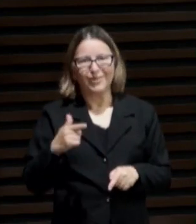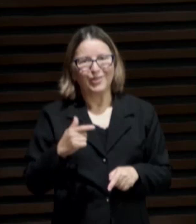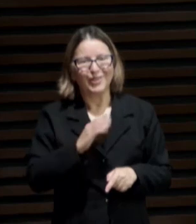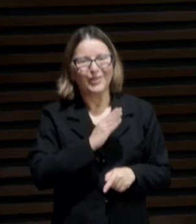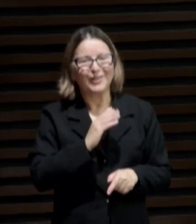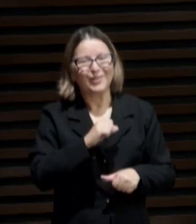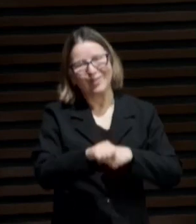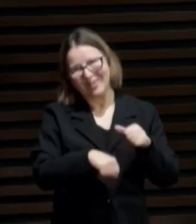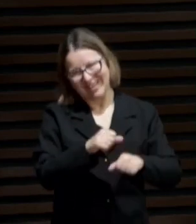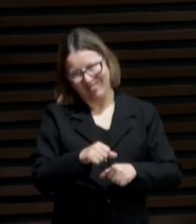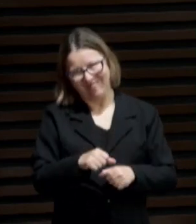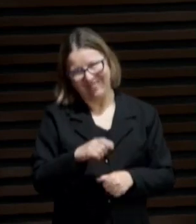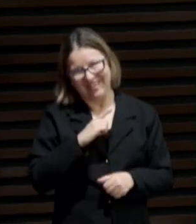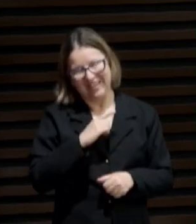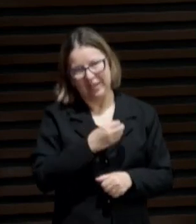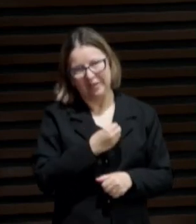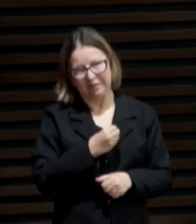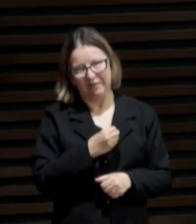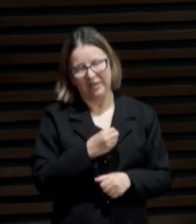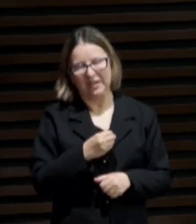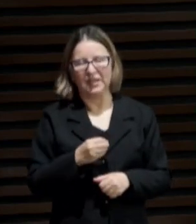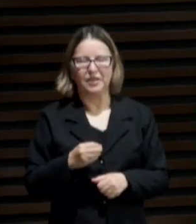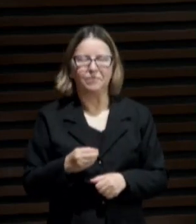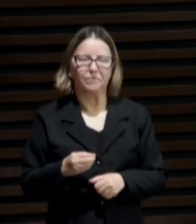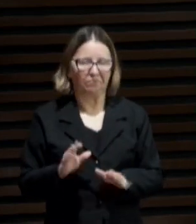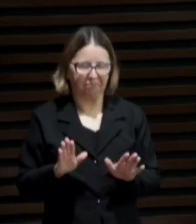Mas tinha uma vida, humanamente dizendo,